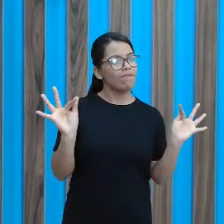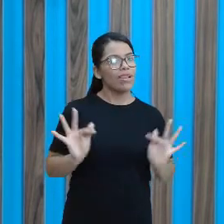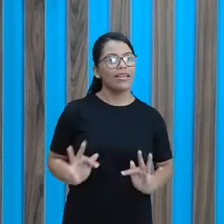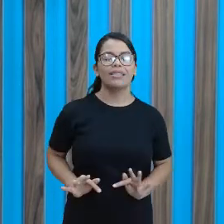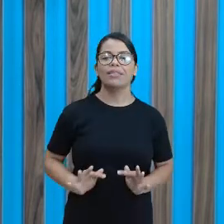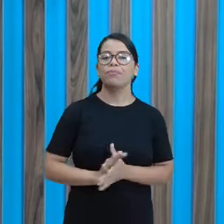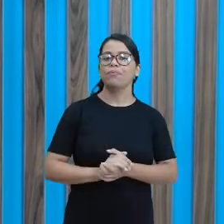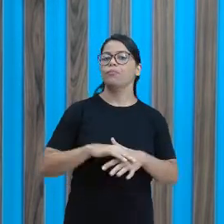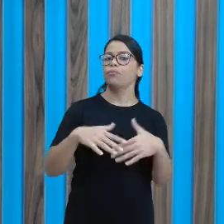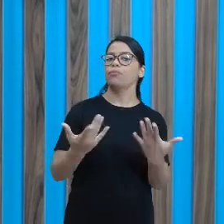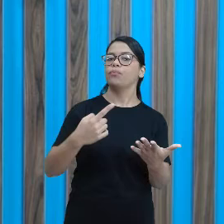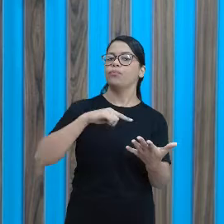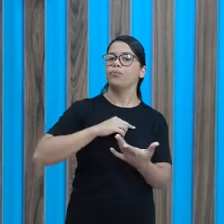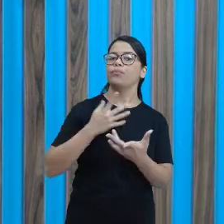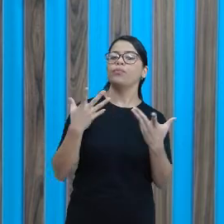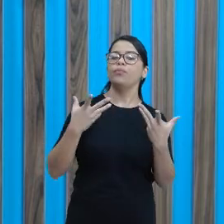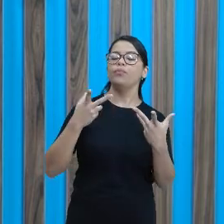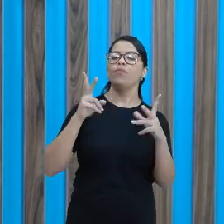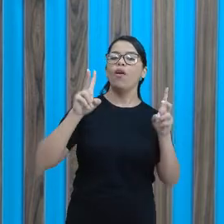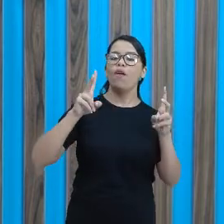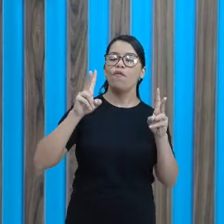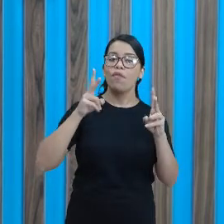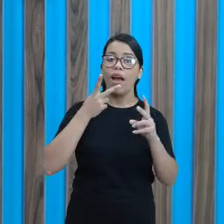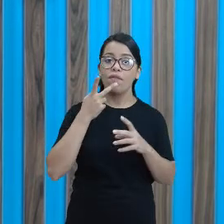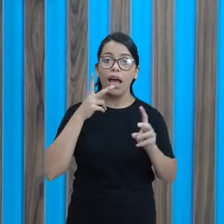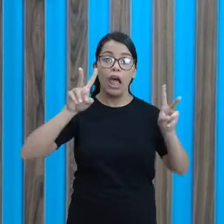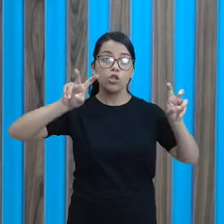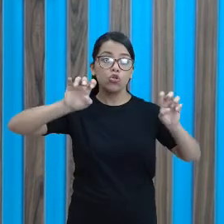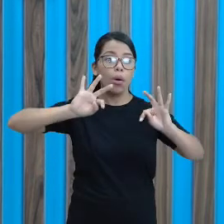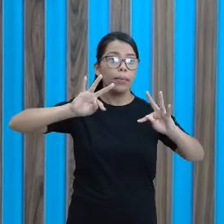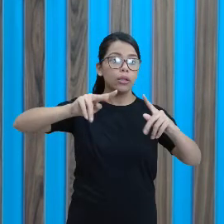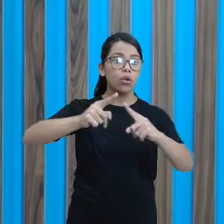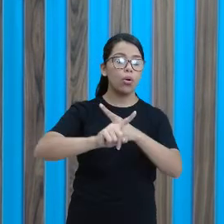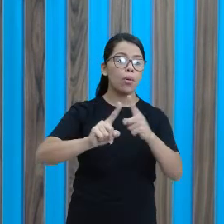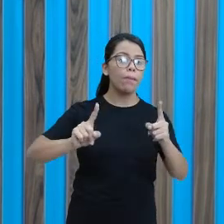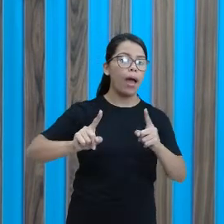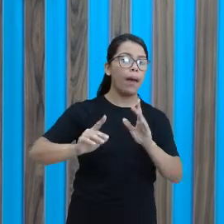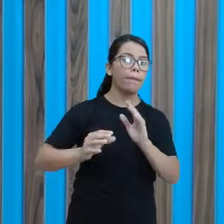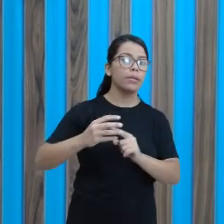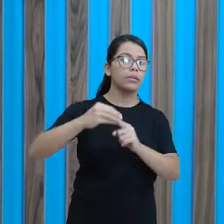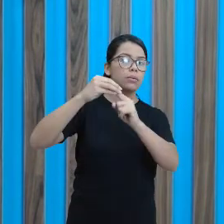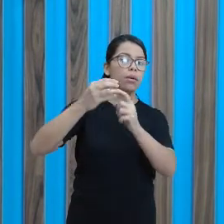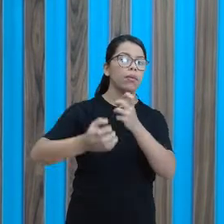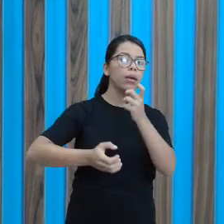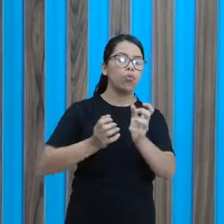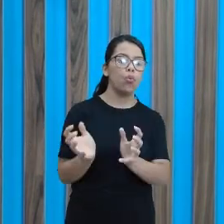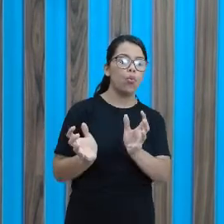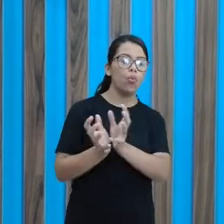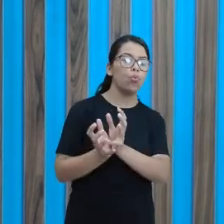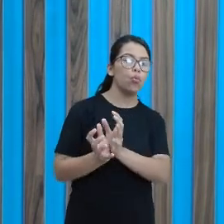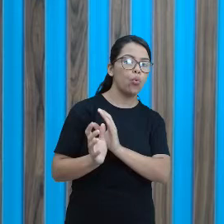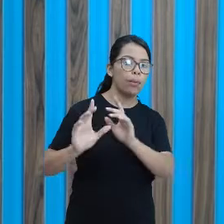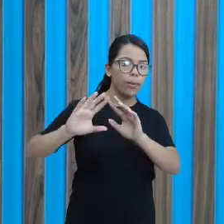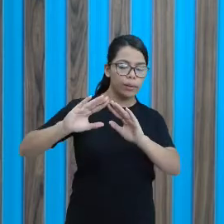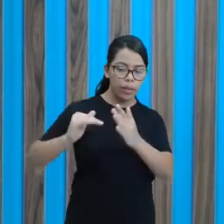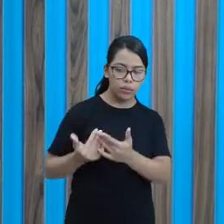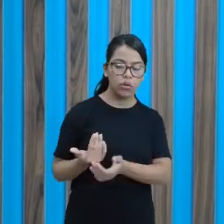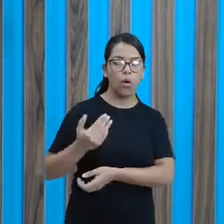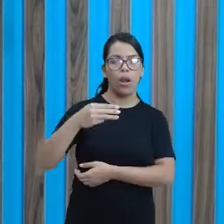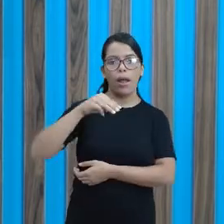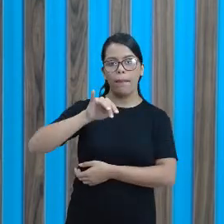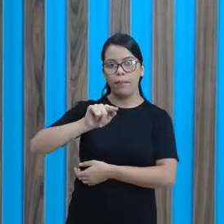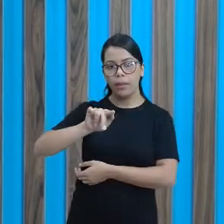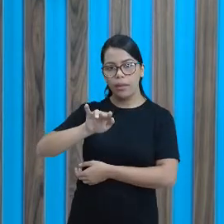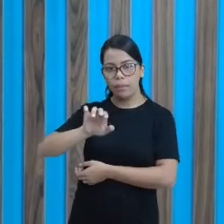falar de todos, mas uma galera especial lá da Derbal Galvão, que tiveram essa semana fazendo a visita aqui, Ícaro, Marília,